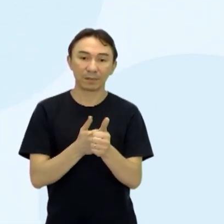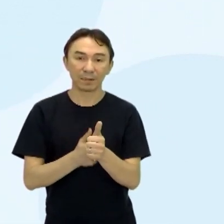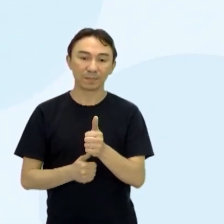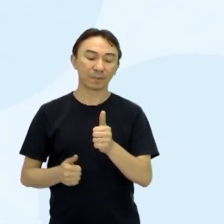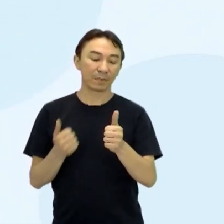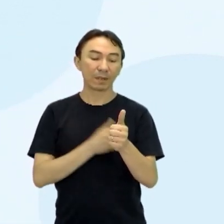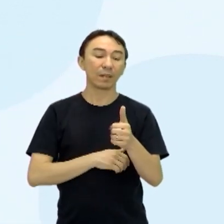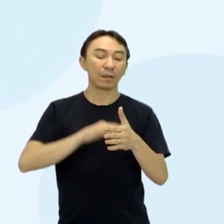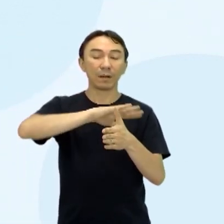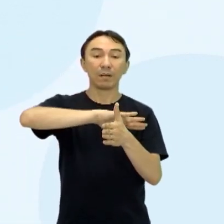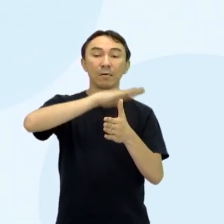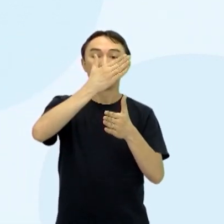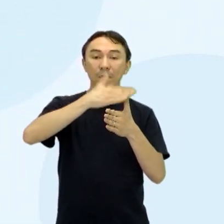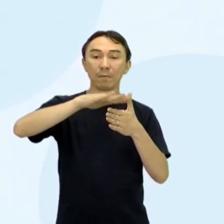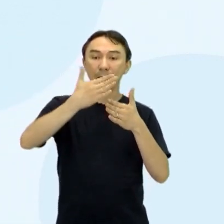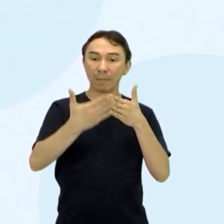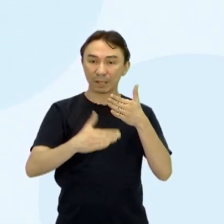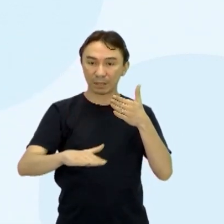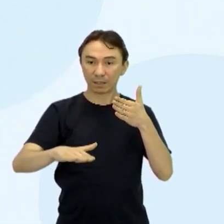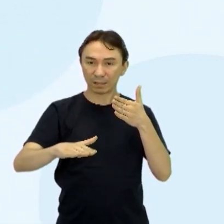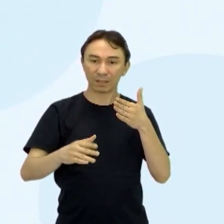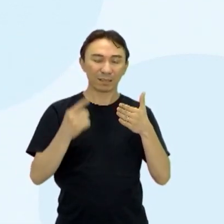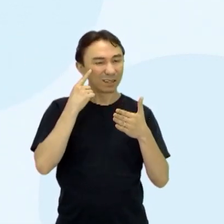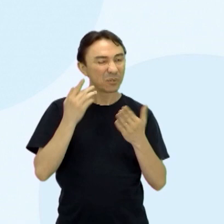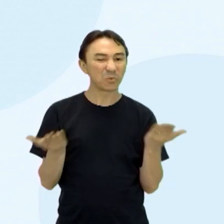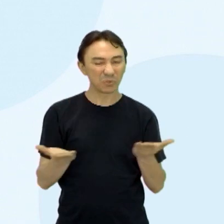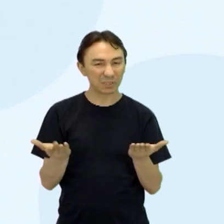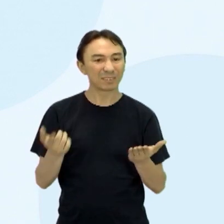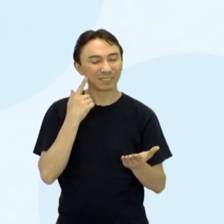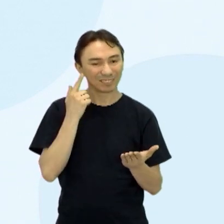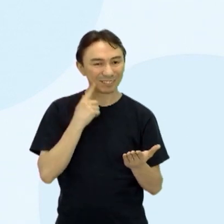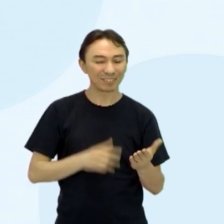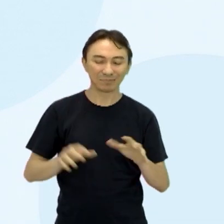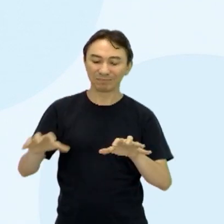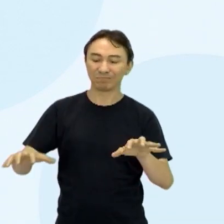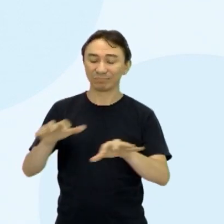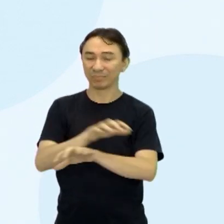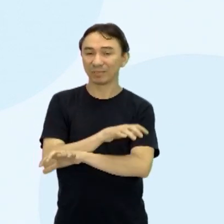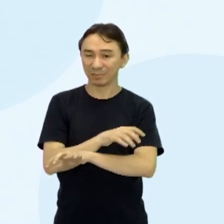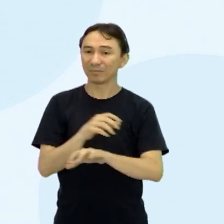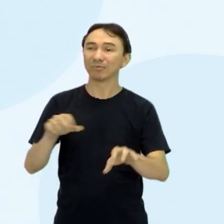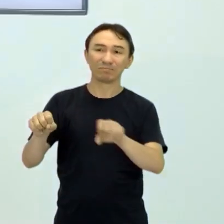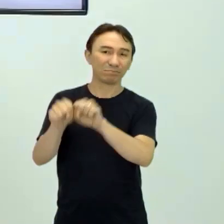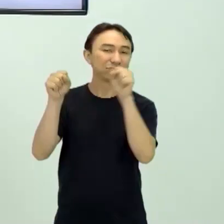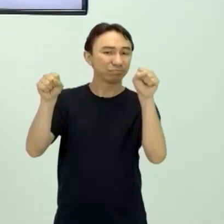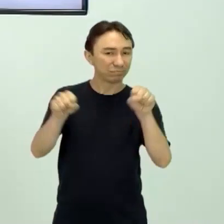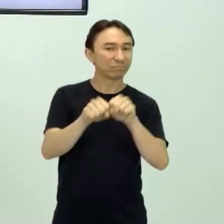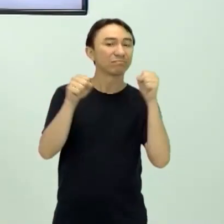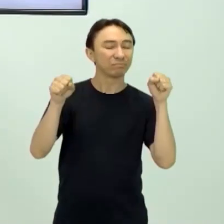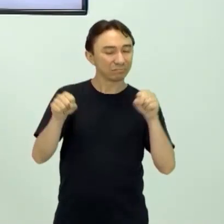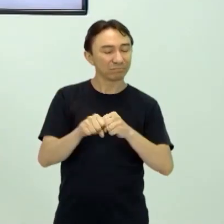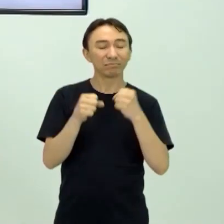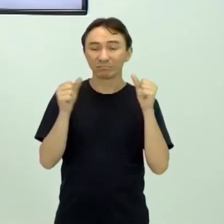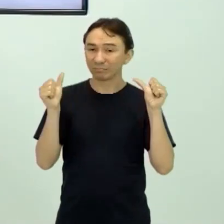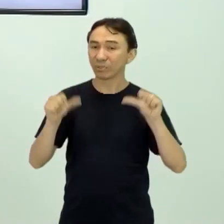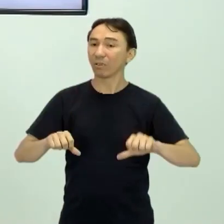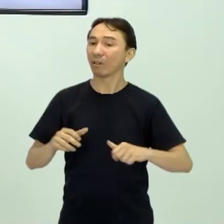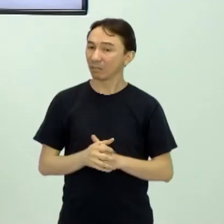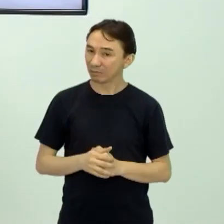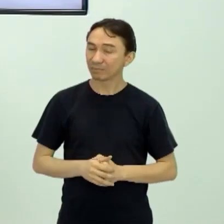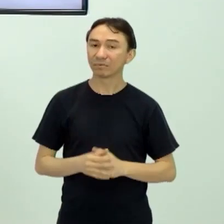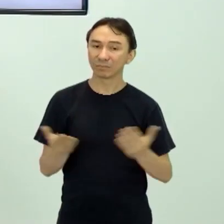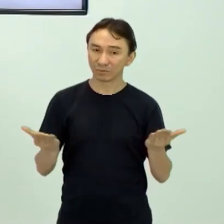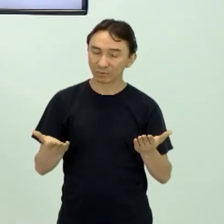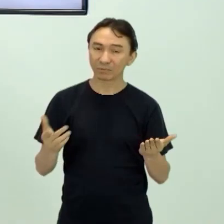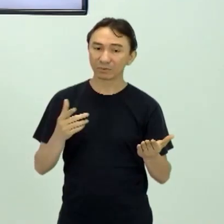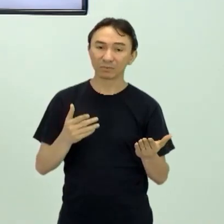bioma aí destruído aí pelos seres humanos aí, principalmente quando falamos aí em população, né? A gente sabe